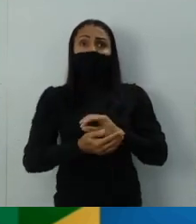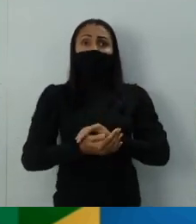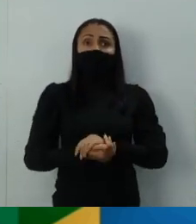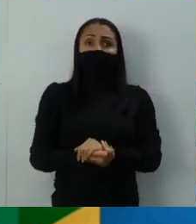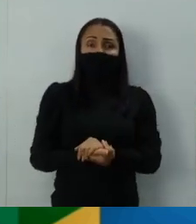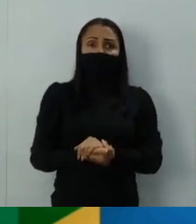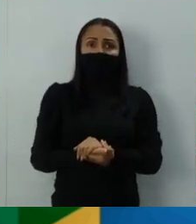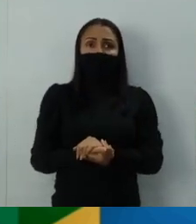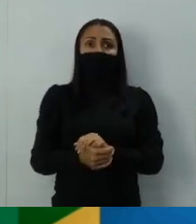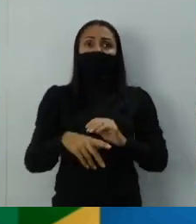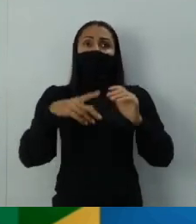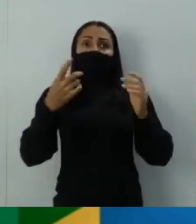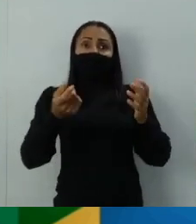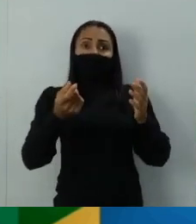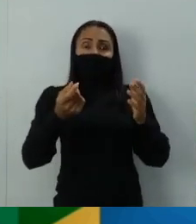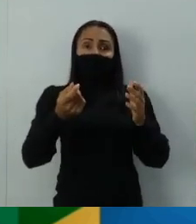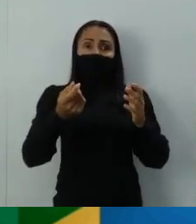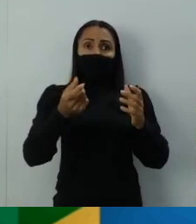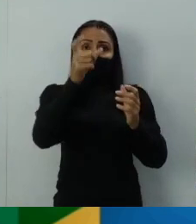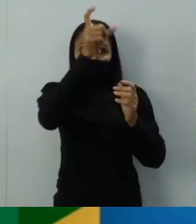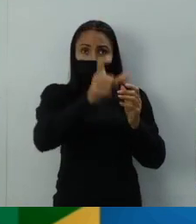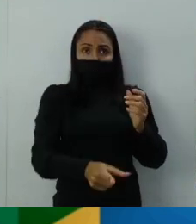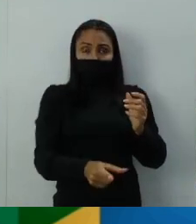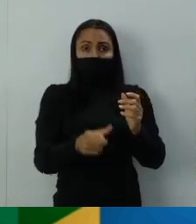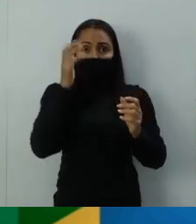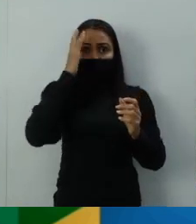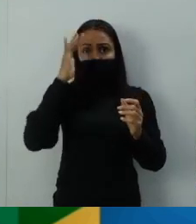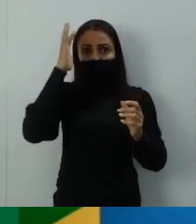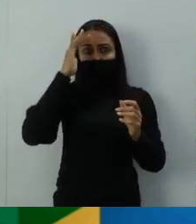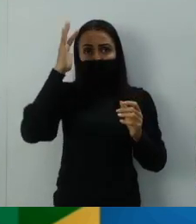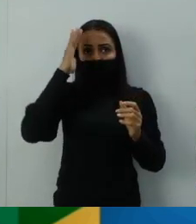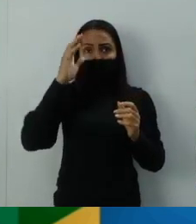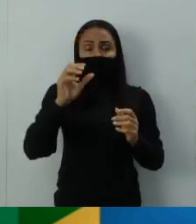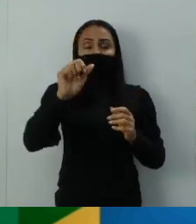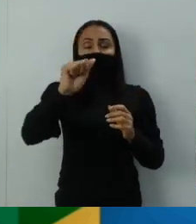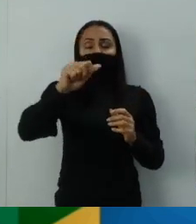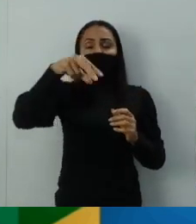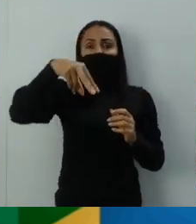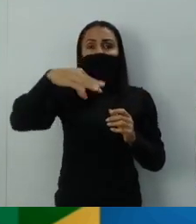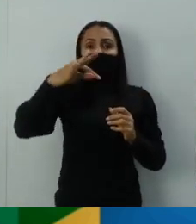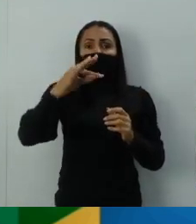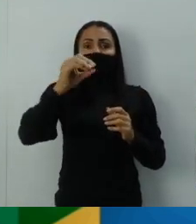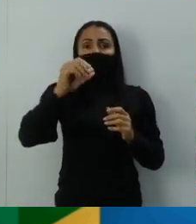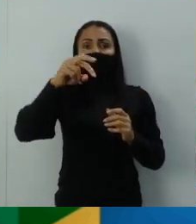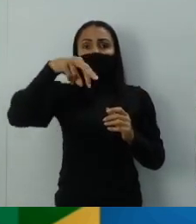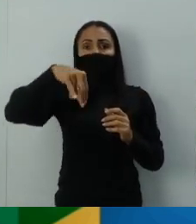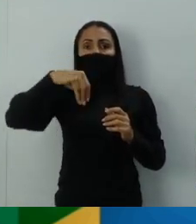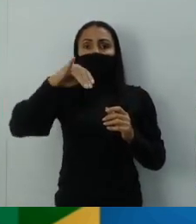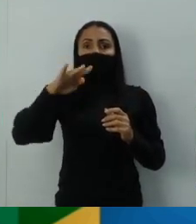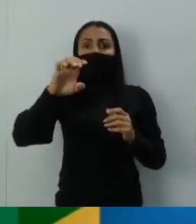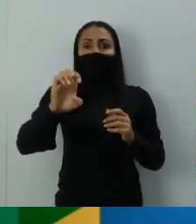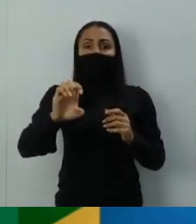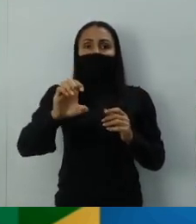escritor, por um filósofo chamado Antoine Destutt-de-Tracy,